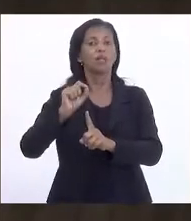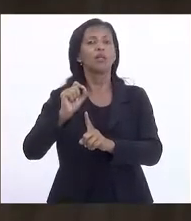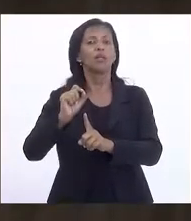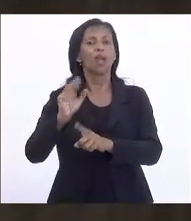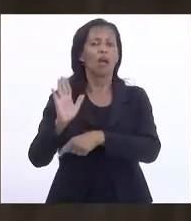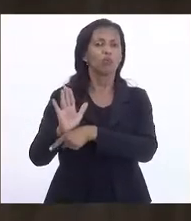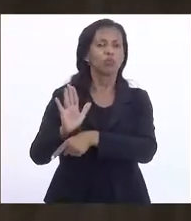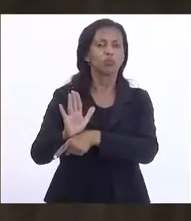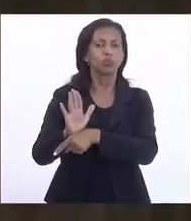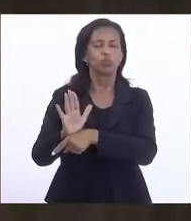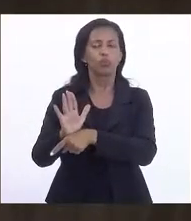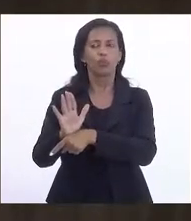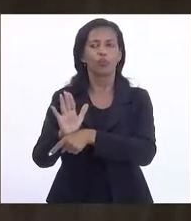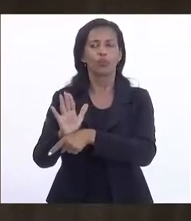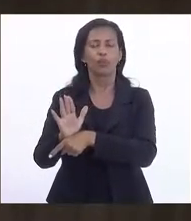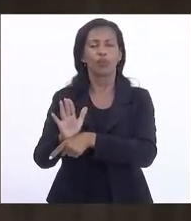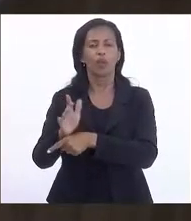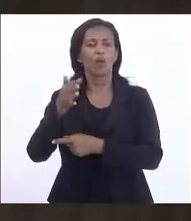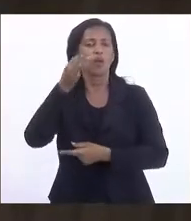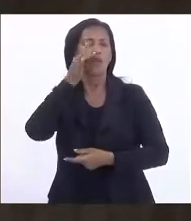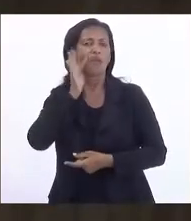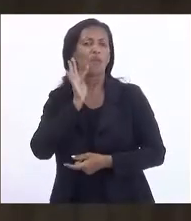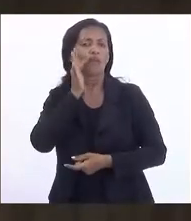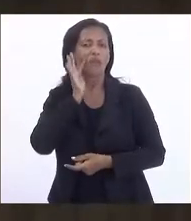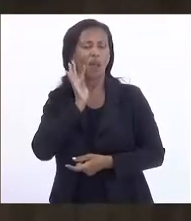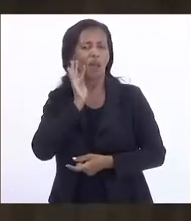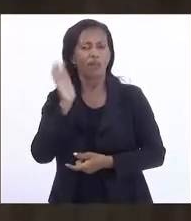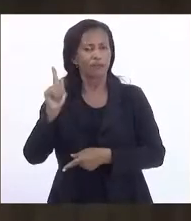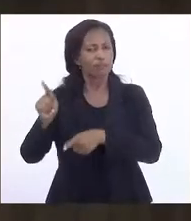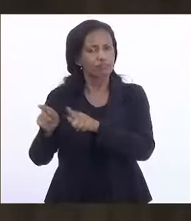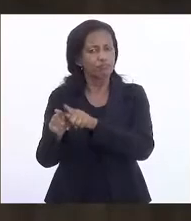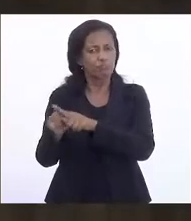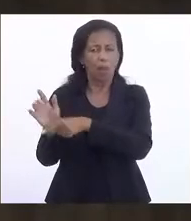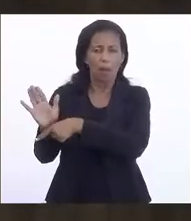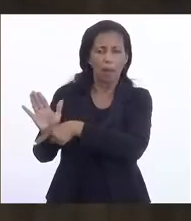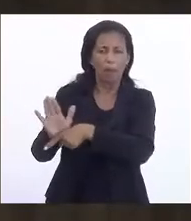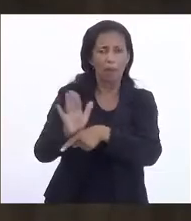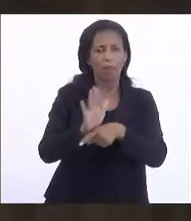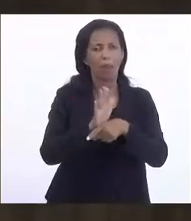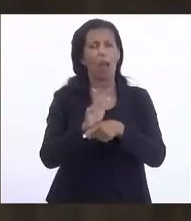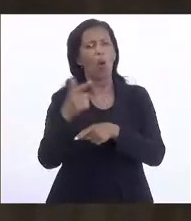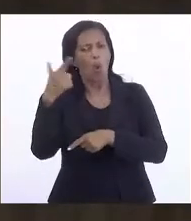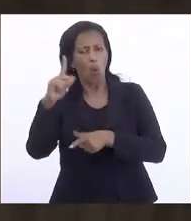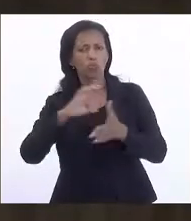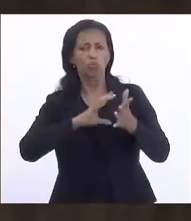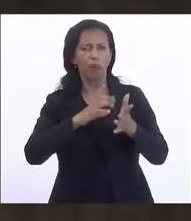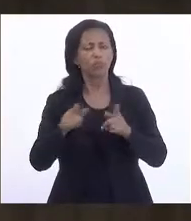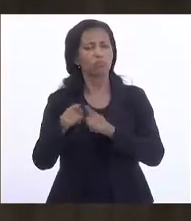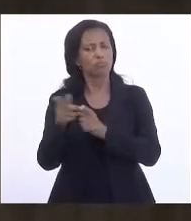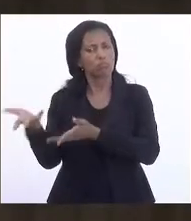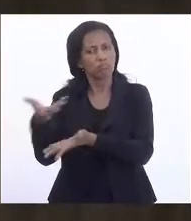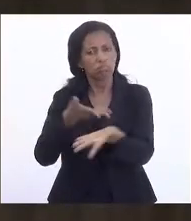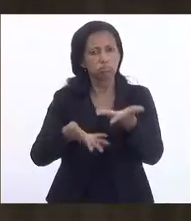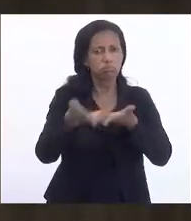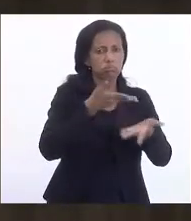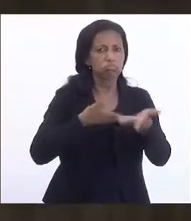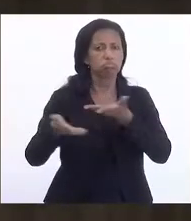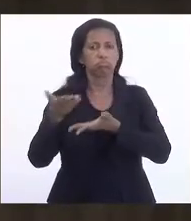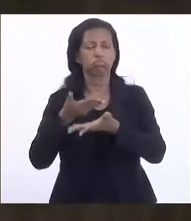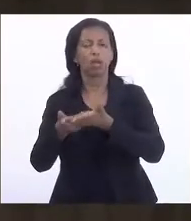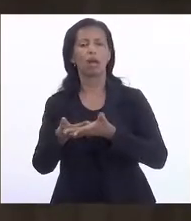Assembleia e o deputado Flávio Serafim se destacou nessa campanha, embora vários mandatos tenham participado também, fez a Assembleia contribuir